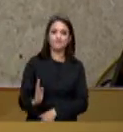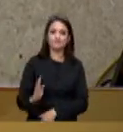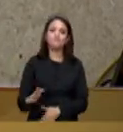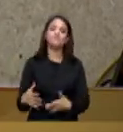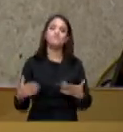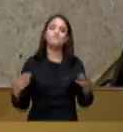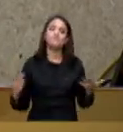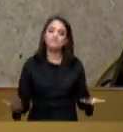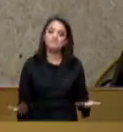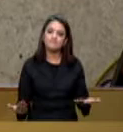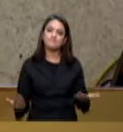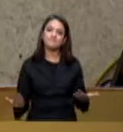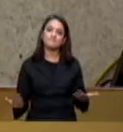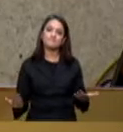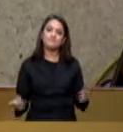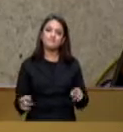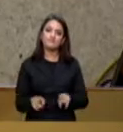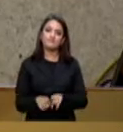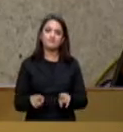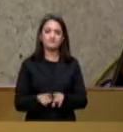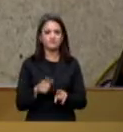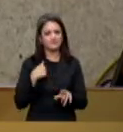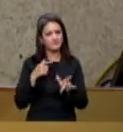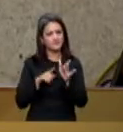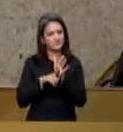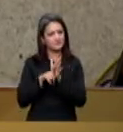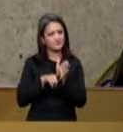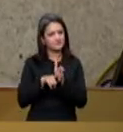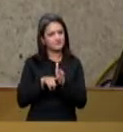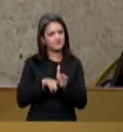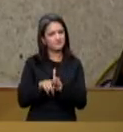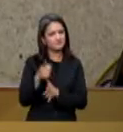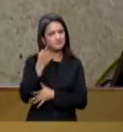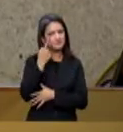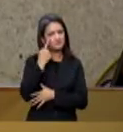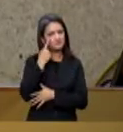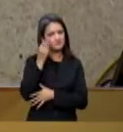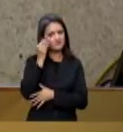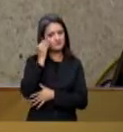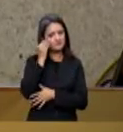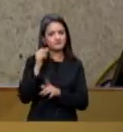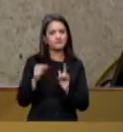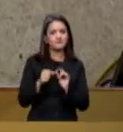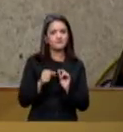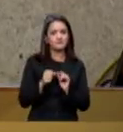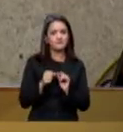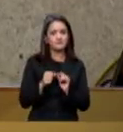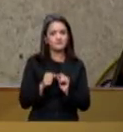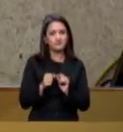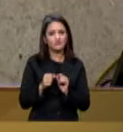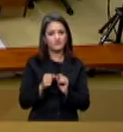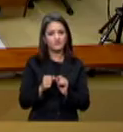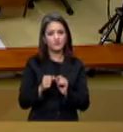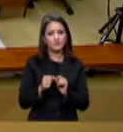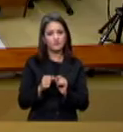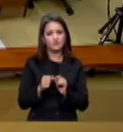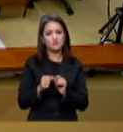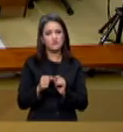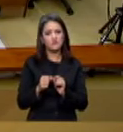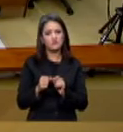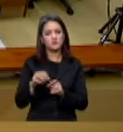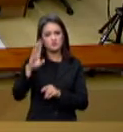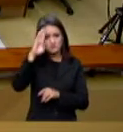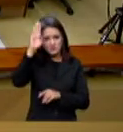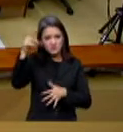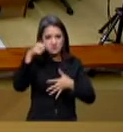contexto mais coloquial, eu procurei traçar, assim, de maneira simples, os principais